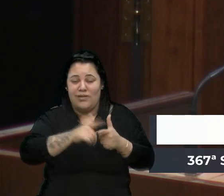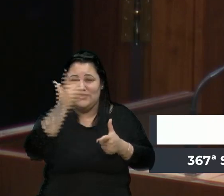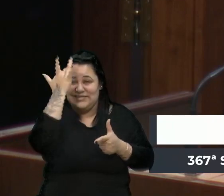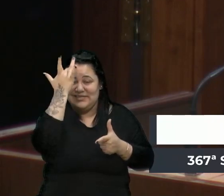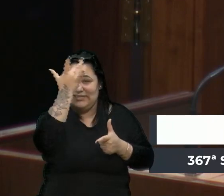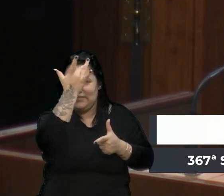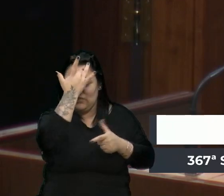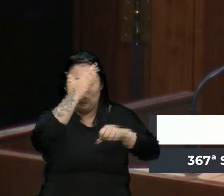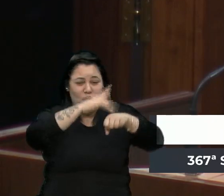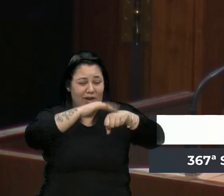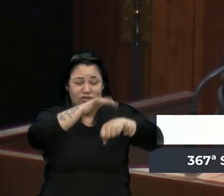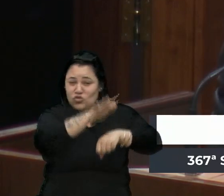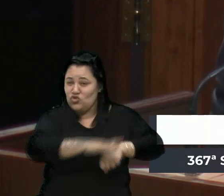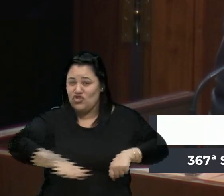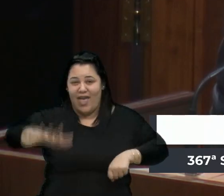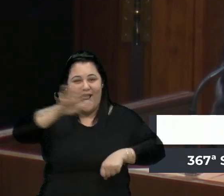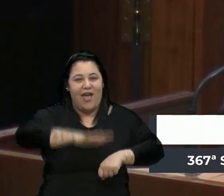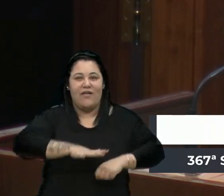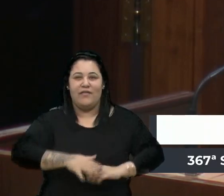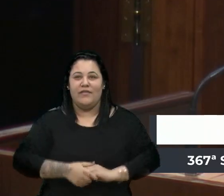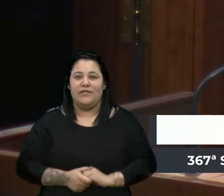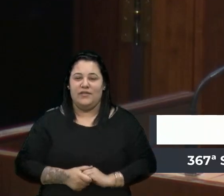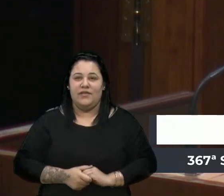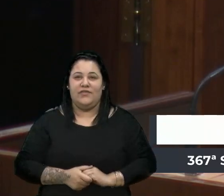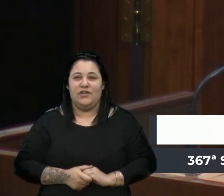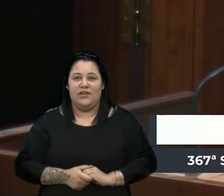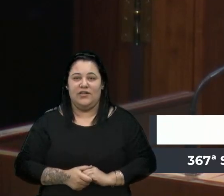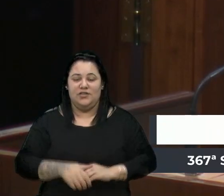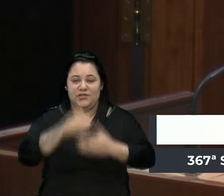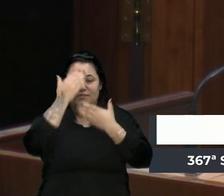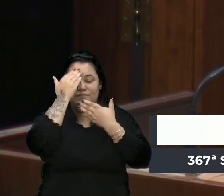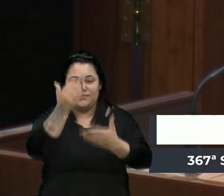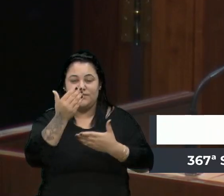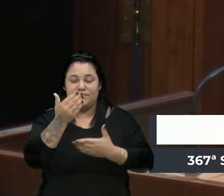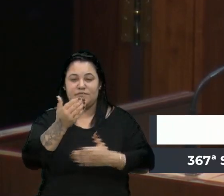contexto geral. Concluindo. Meu muito obrigado, presidente, e aos demais colegas nobres vereadores. Obrigado, Juliano Valim.